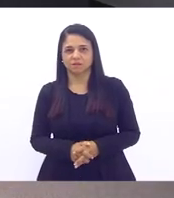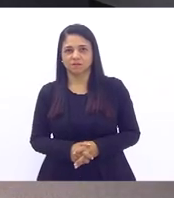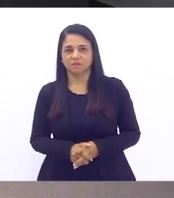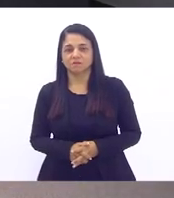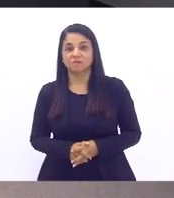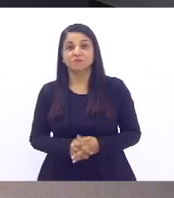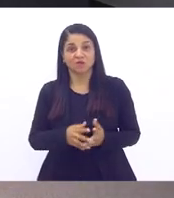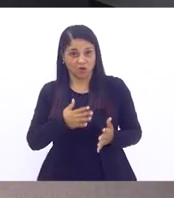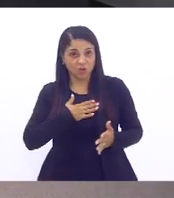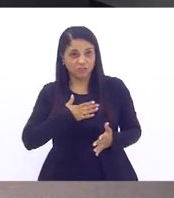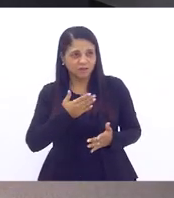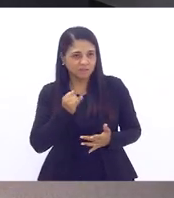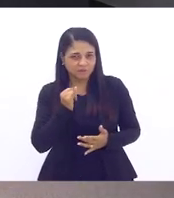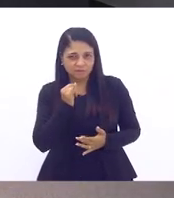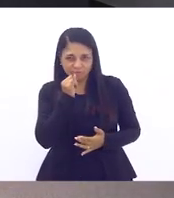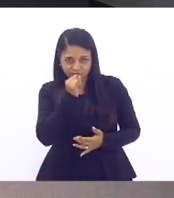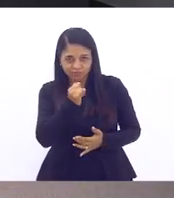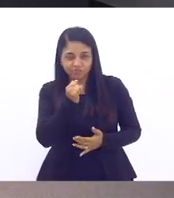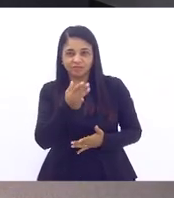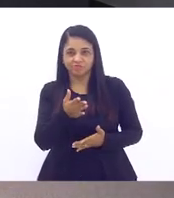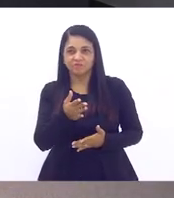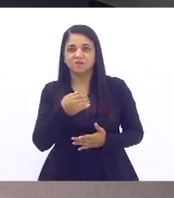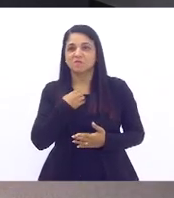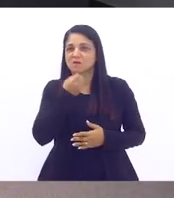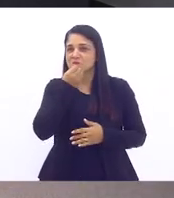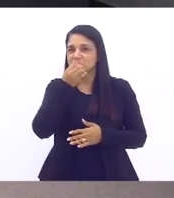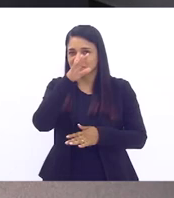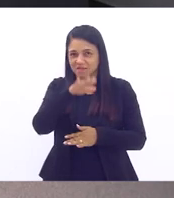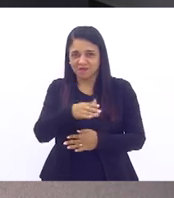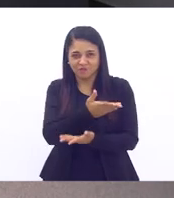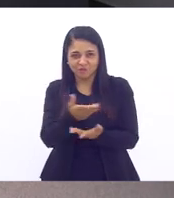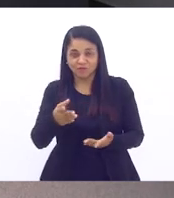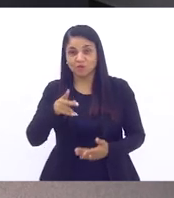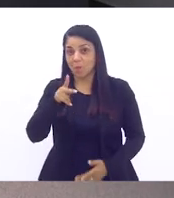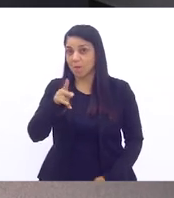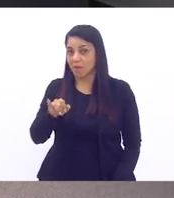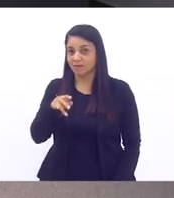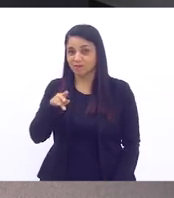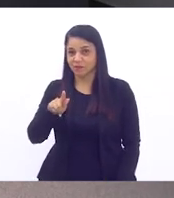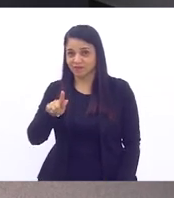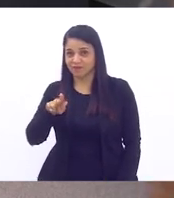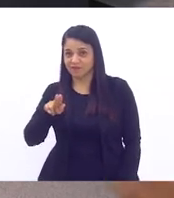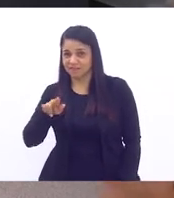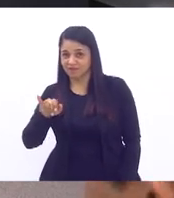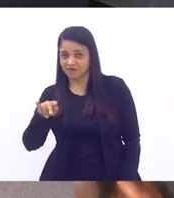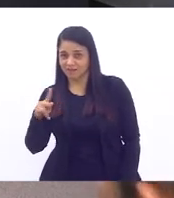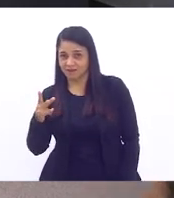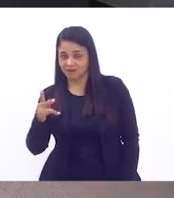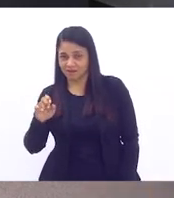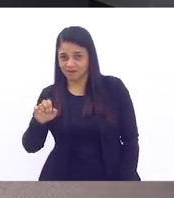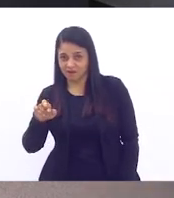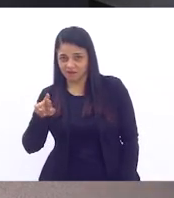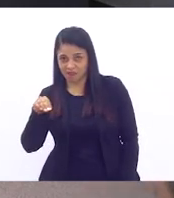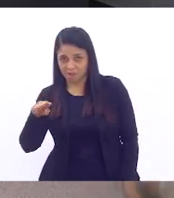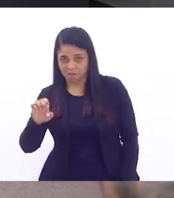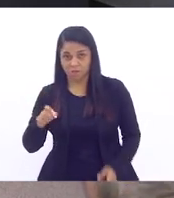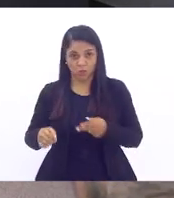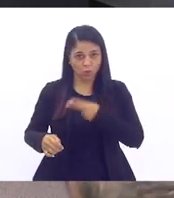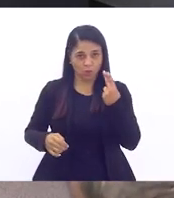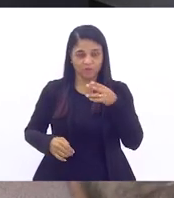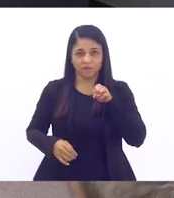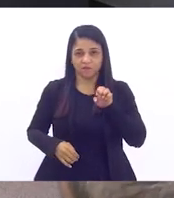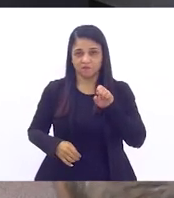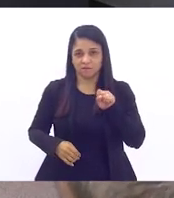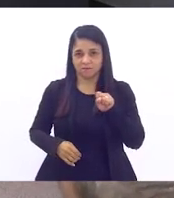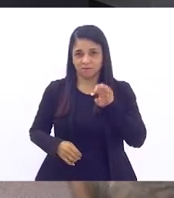Mas Alguém gostaria de por favor o pai Boa tarde a todos é sou o pai do Guilherme Estevão e só